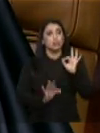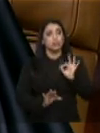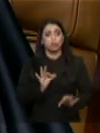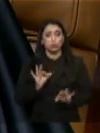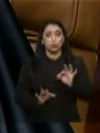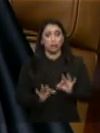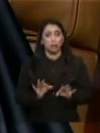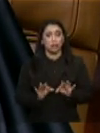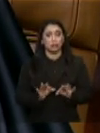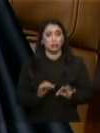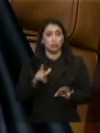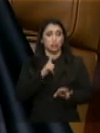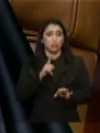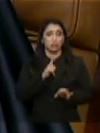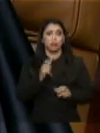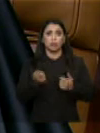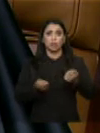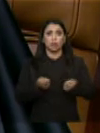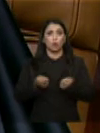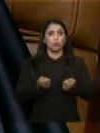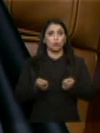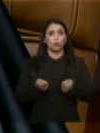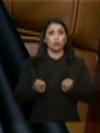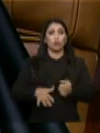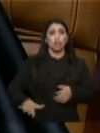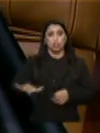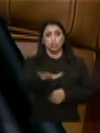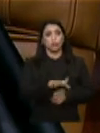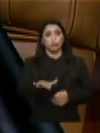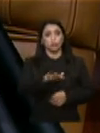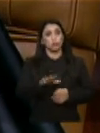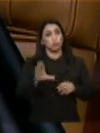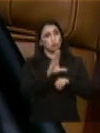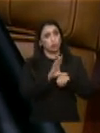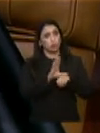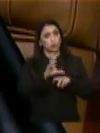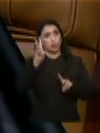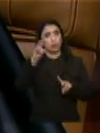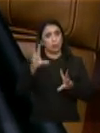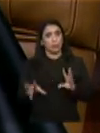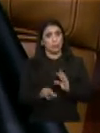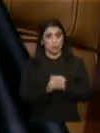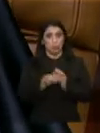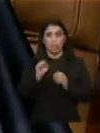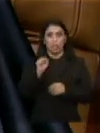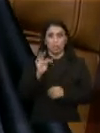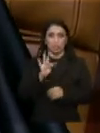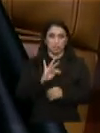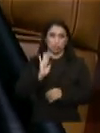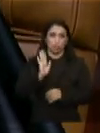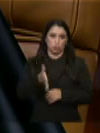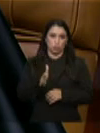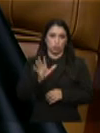negar validade ao próprio controle difuso de constitucionalidade. Fecho aspas da decisão do Superior Tribunal de